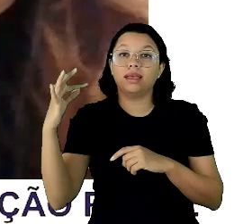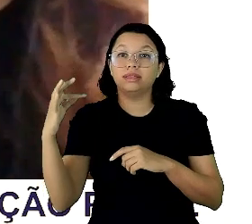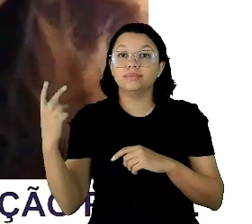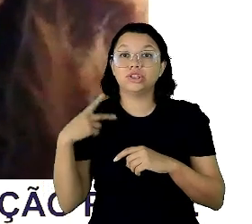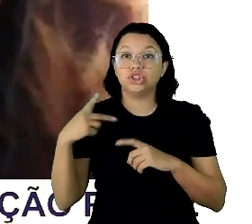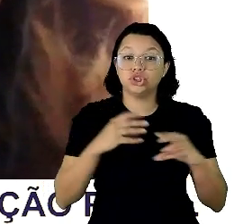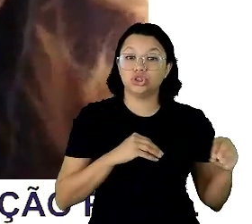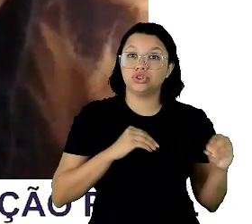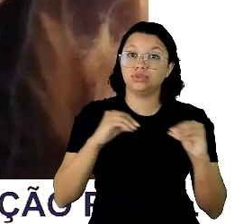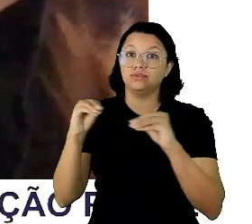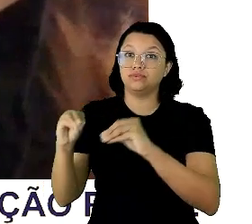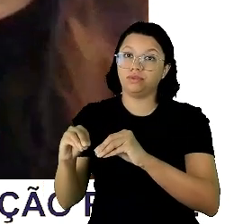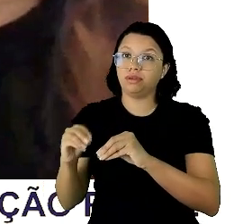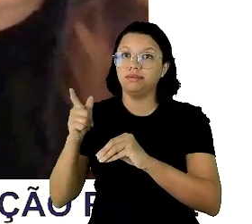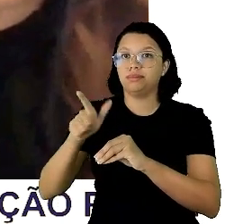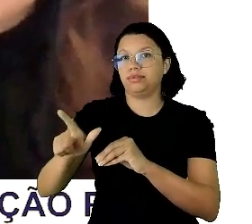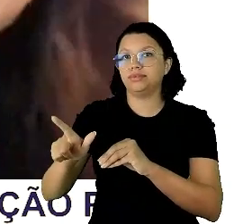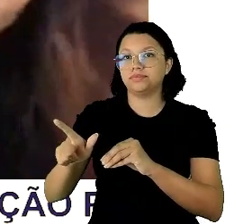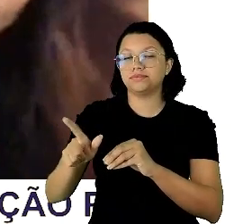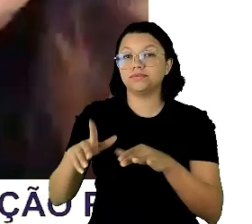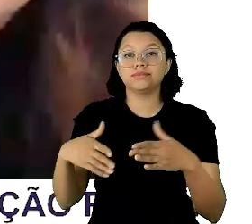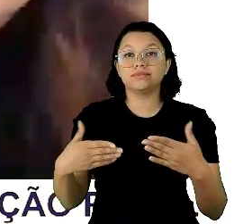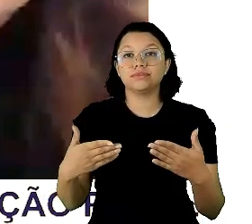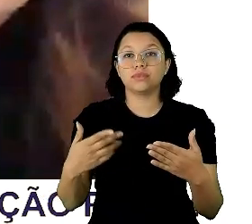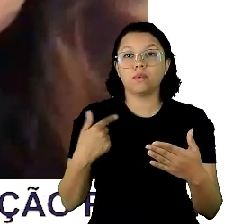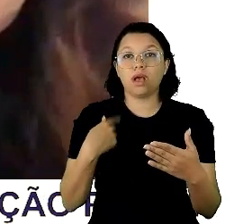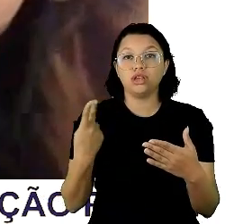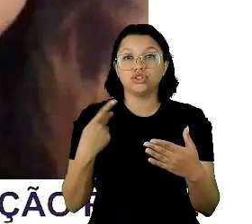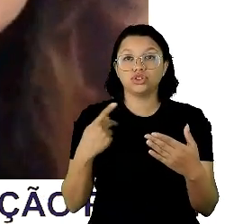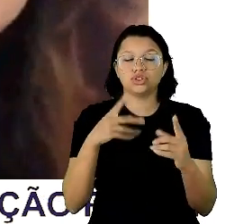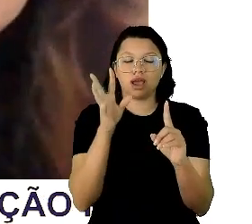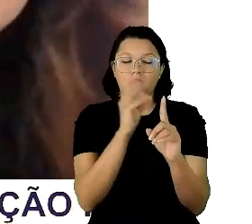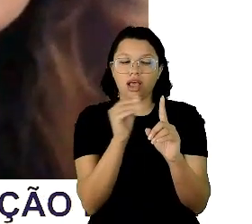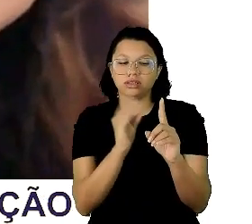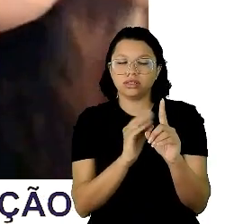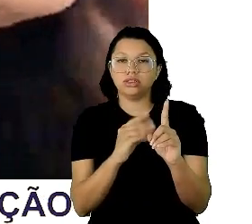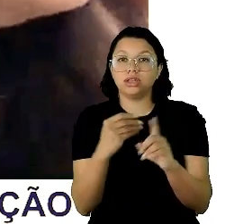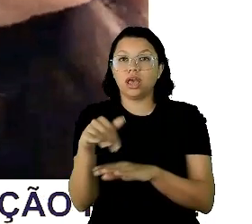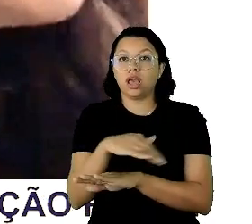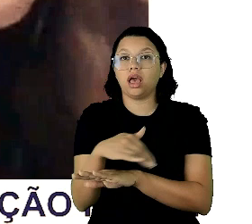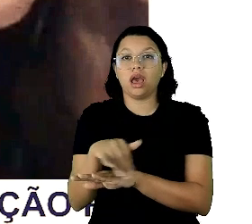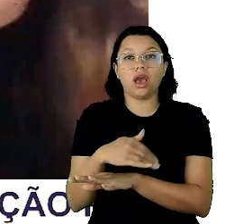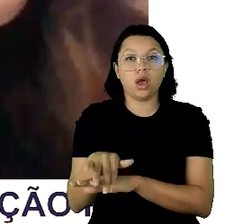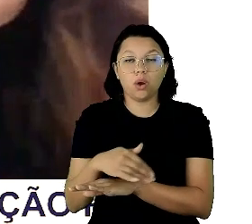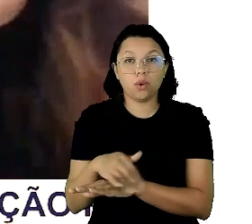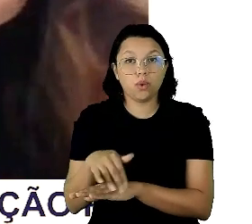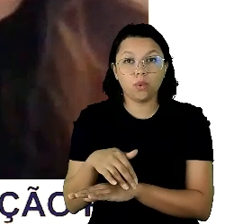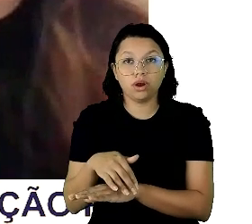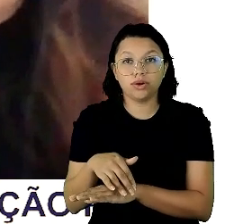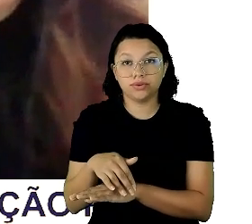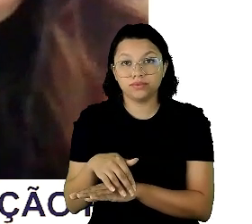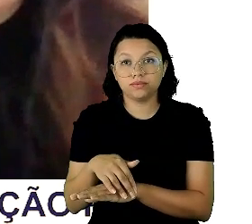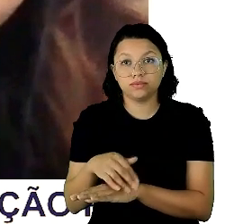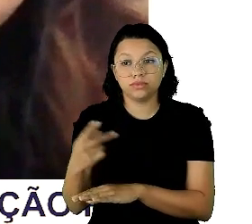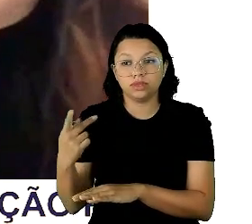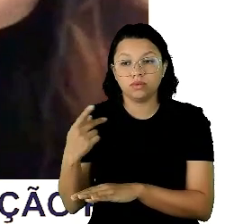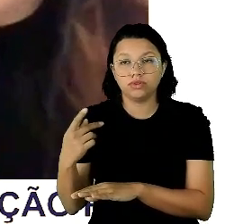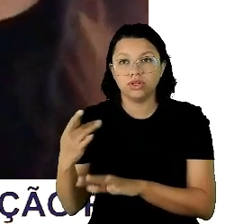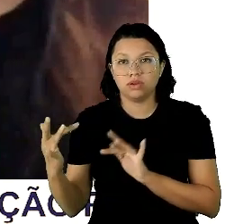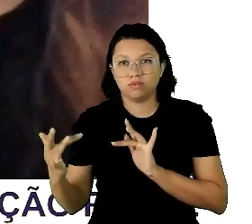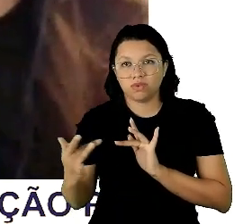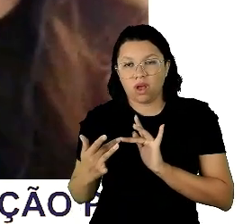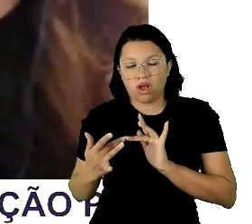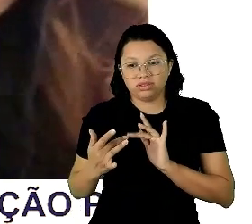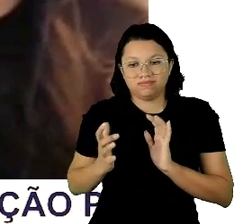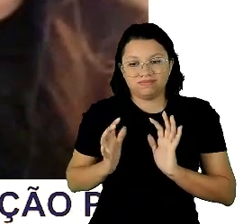outro. E aí, quando a gente é assediada na rua, quando alguém pega e encoxa a gente, ou